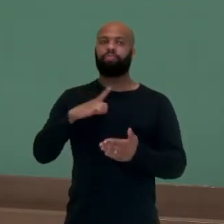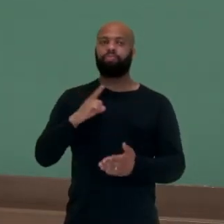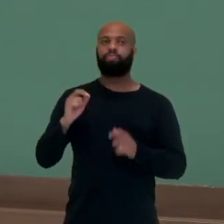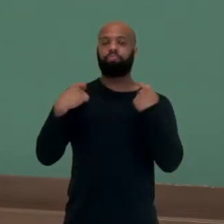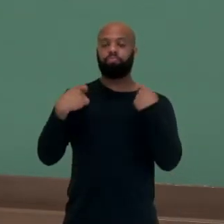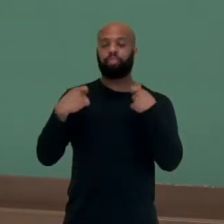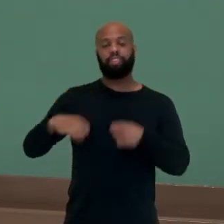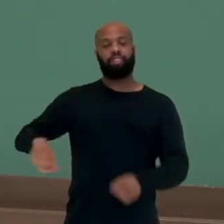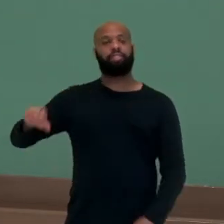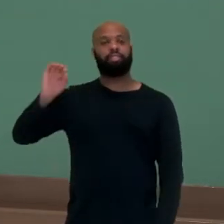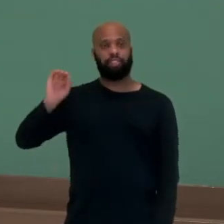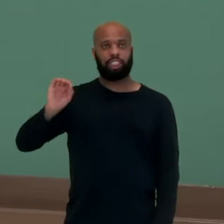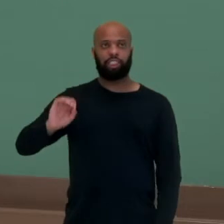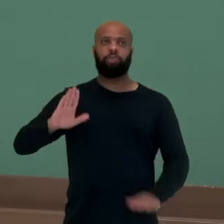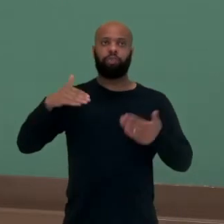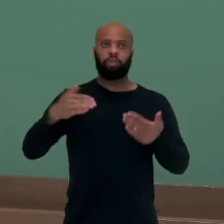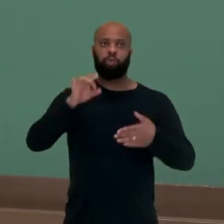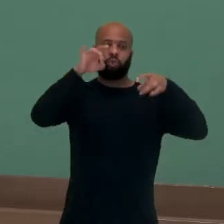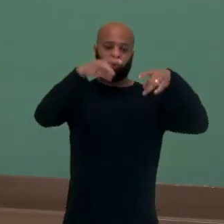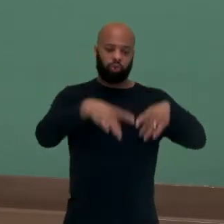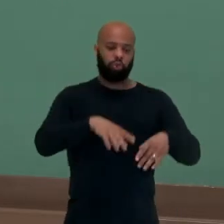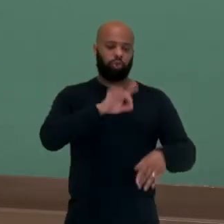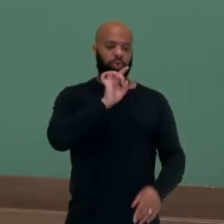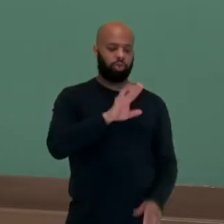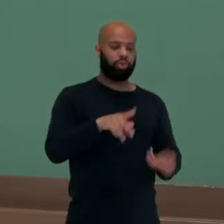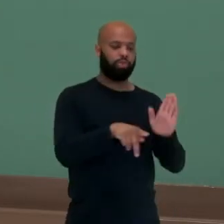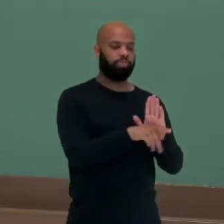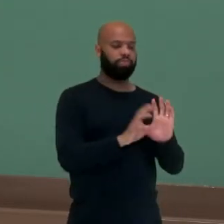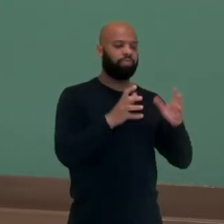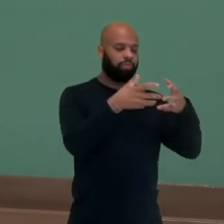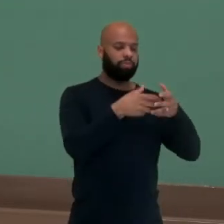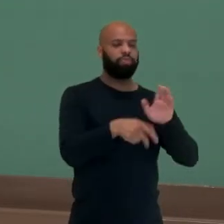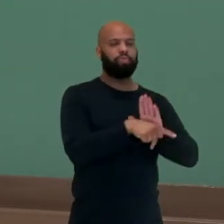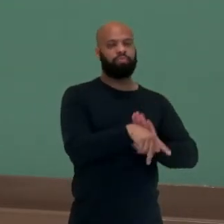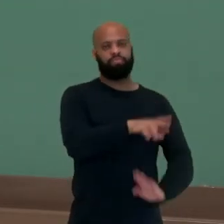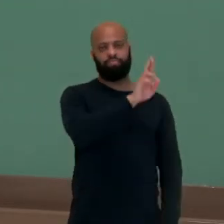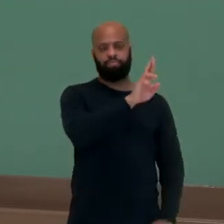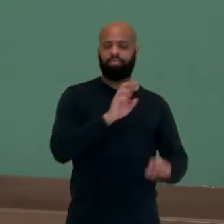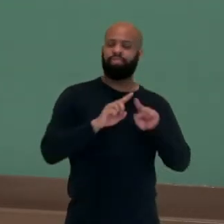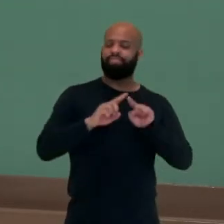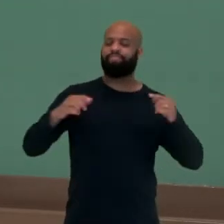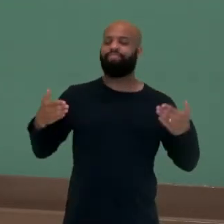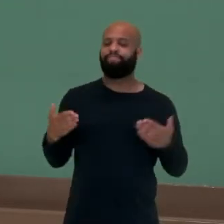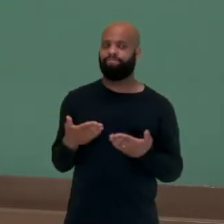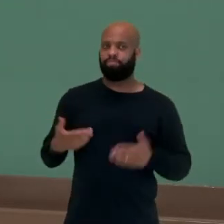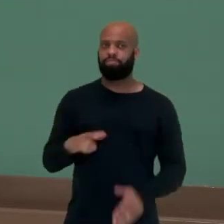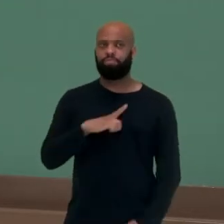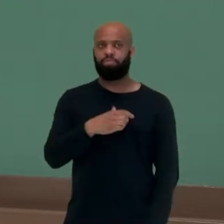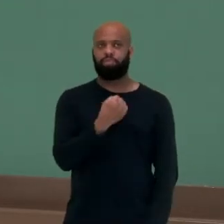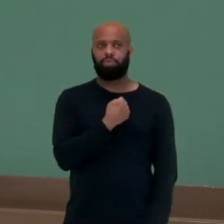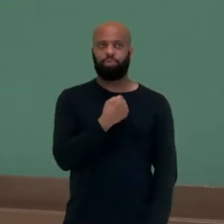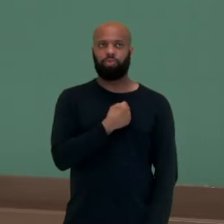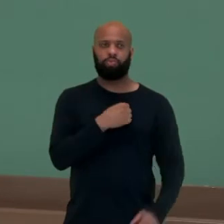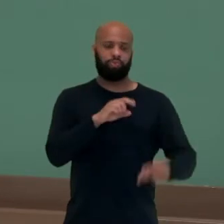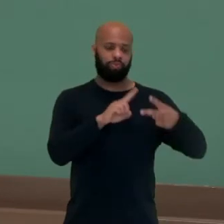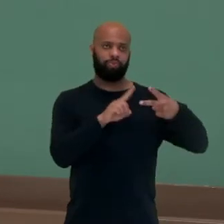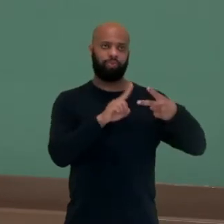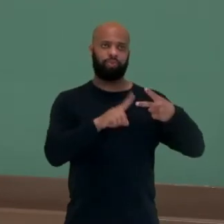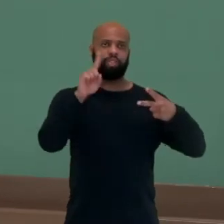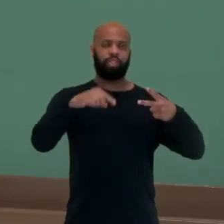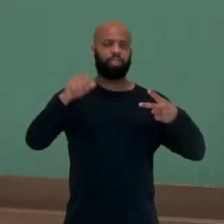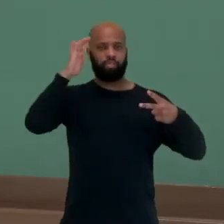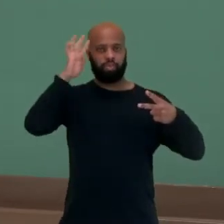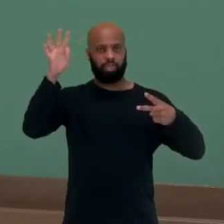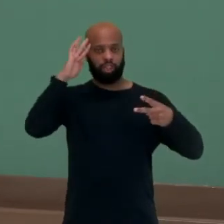quê? Zero, para ficar só a parte real. Concordam? Agora, para que esse número aqui seja um